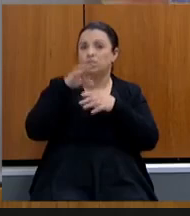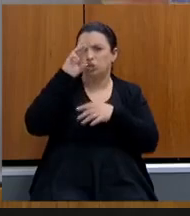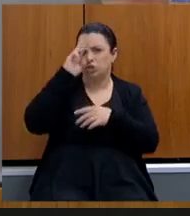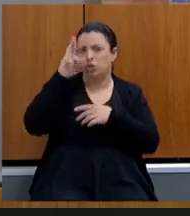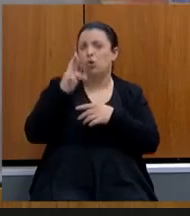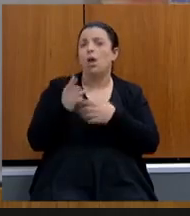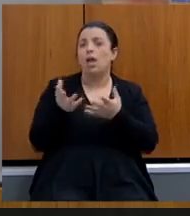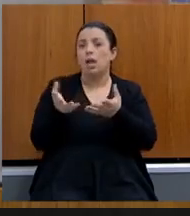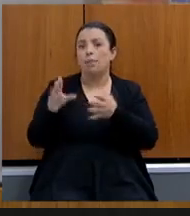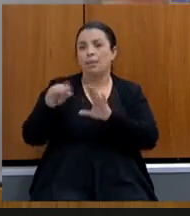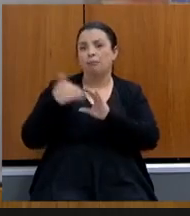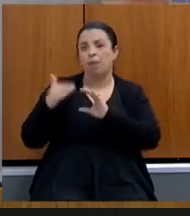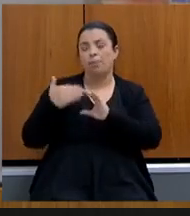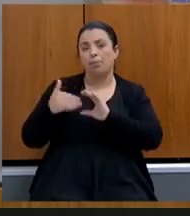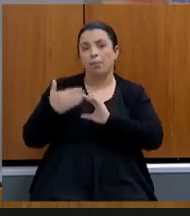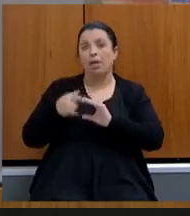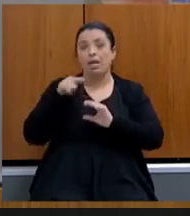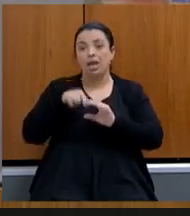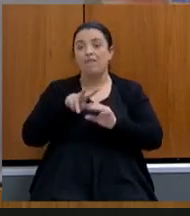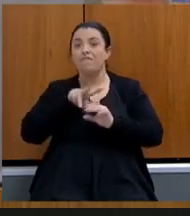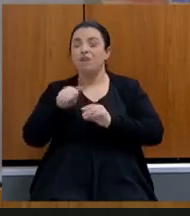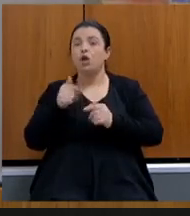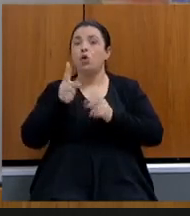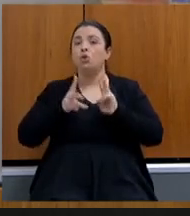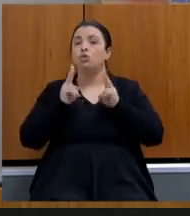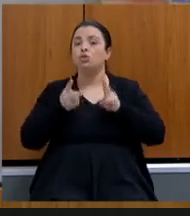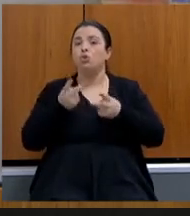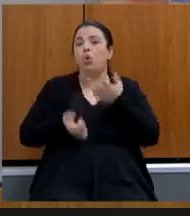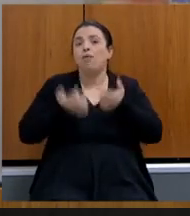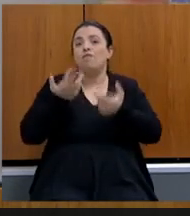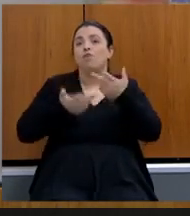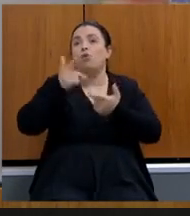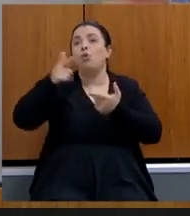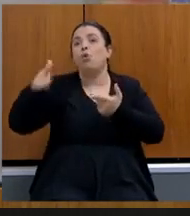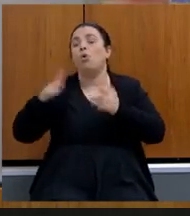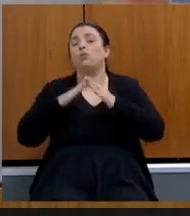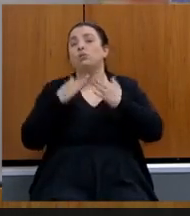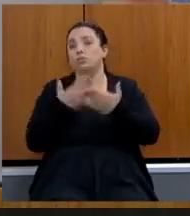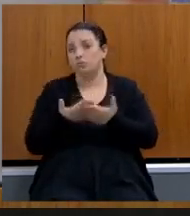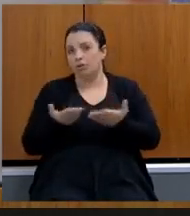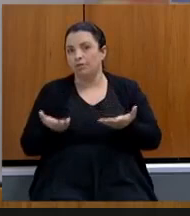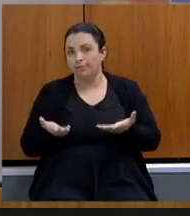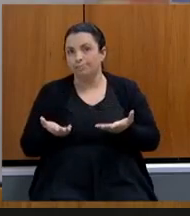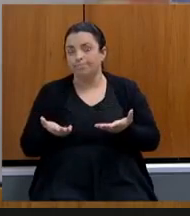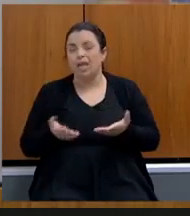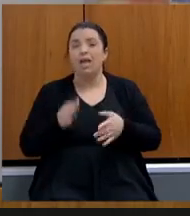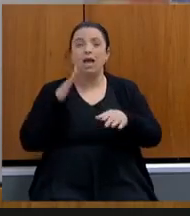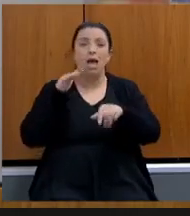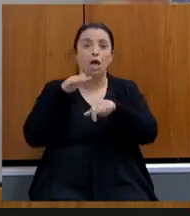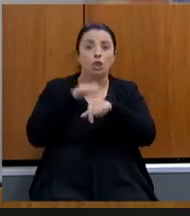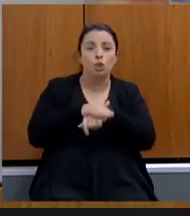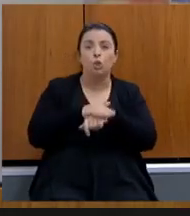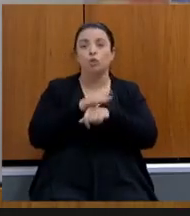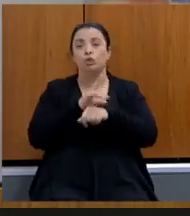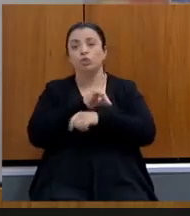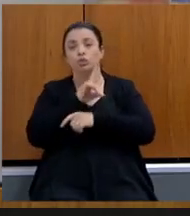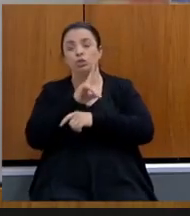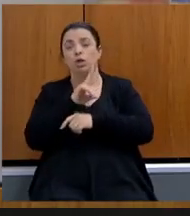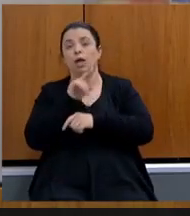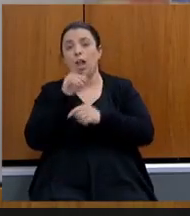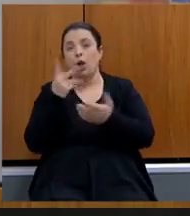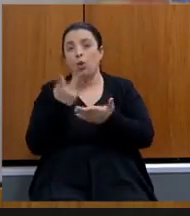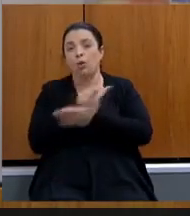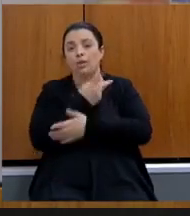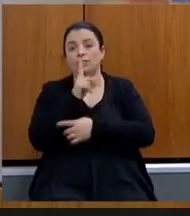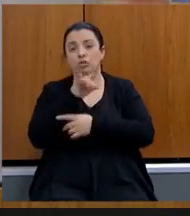de que o fogo chegará a outras escolas estaduais da Aldeia o terror da noite do dia 24 de